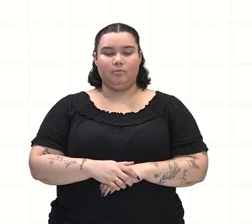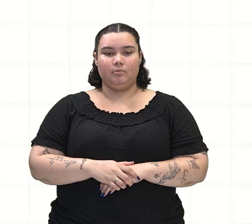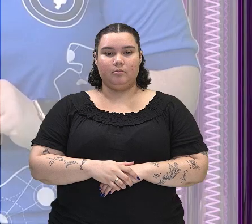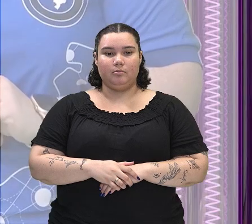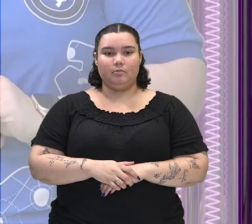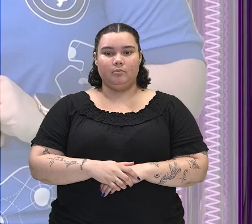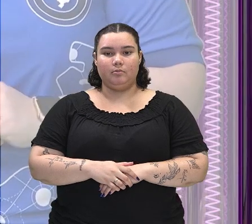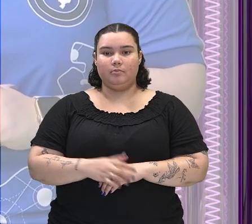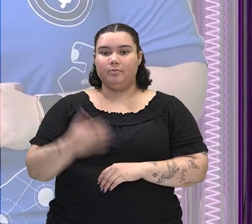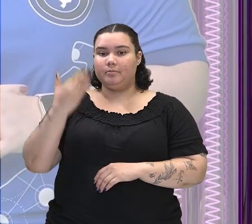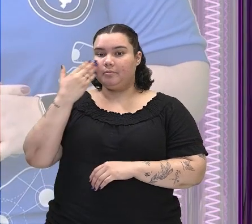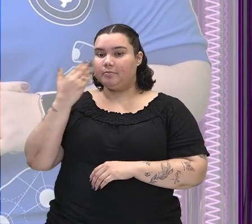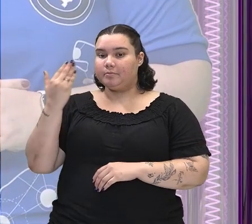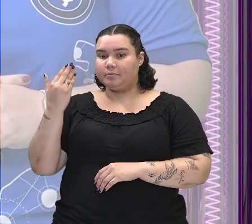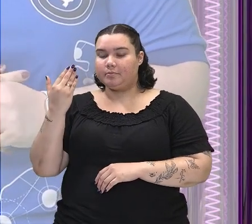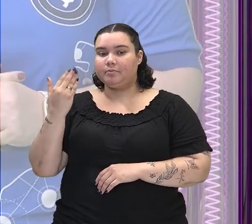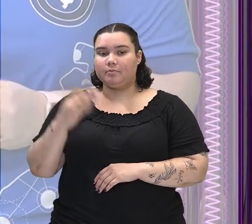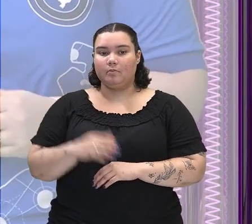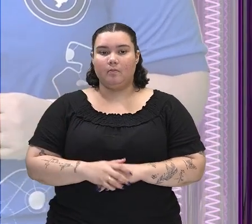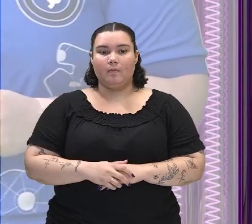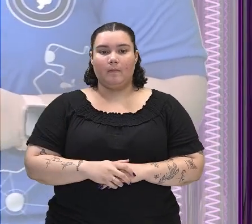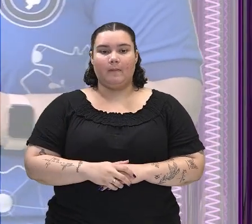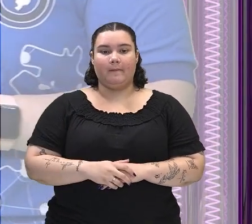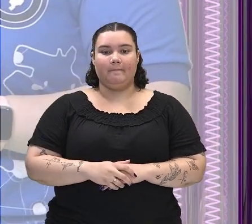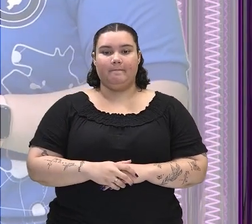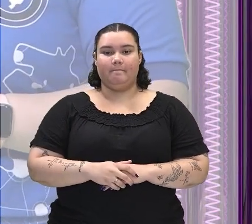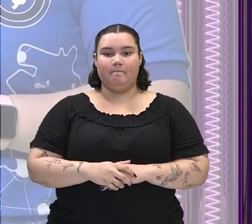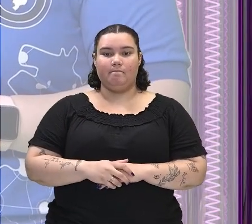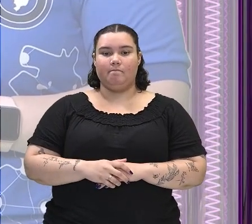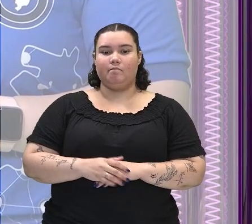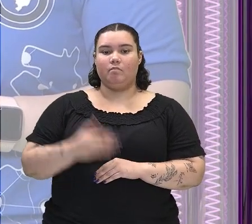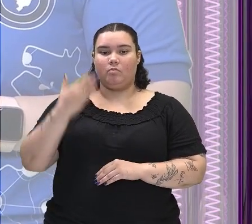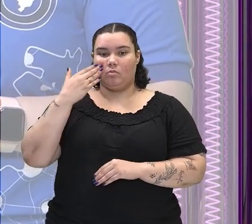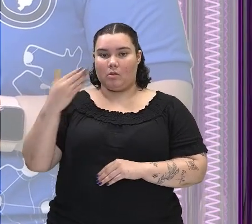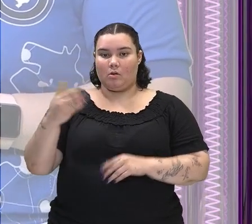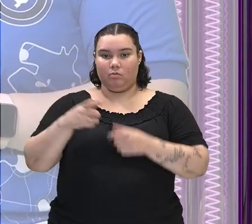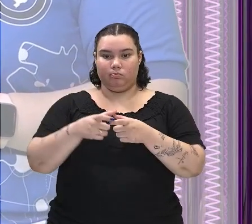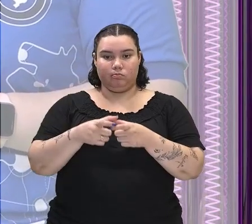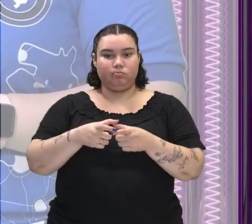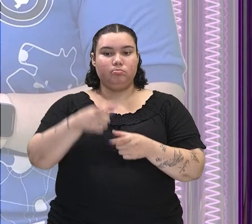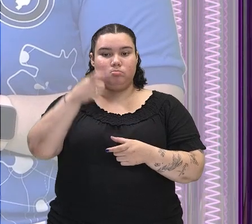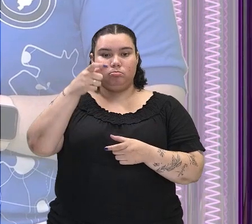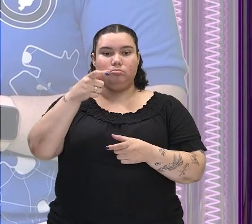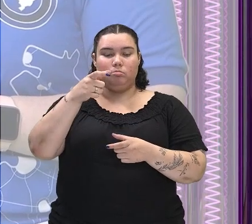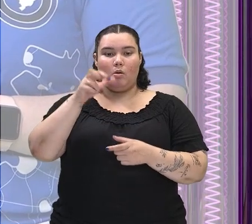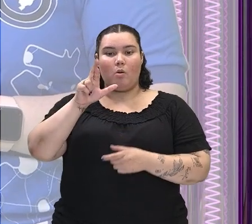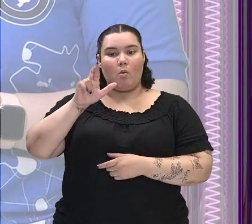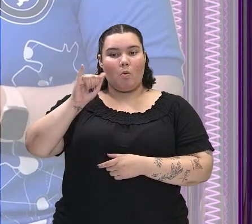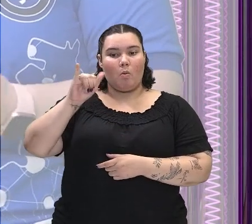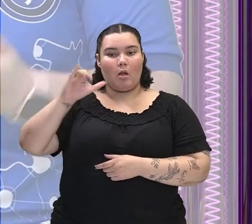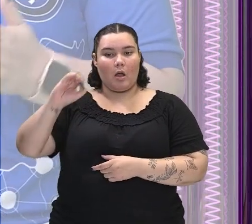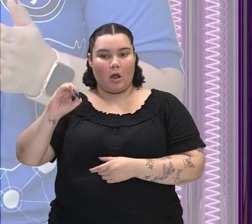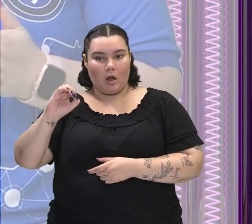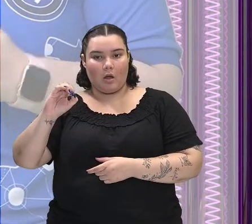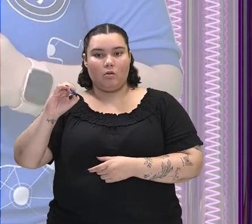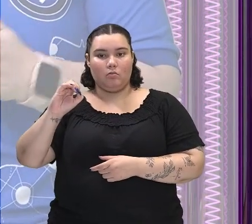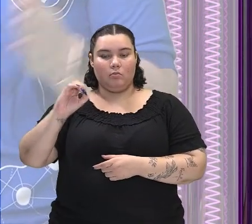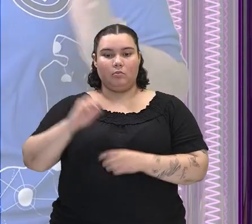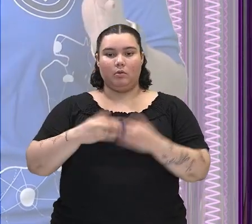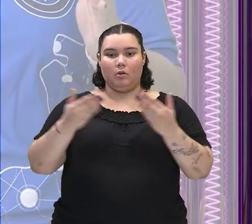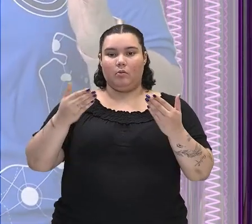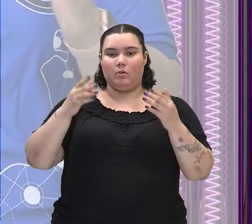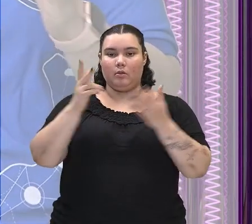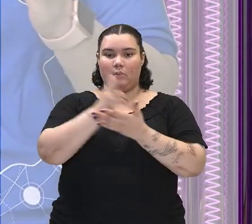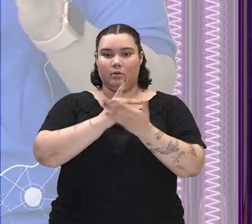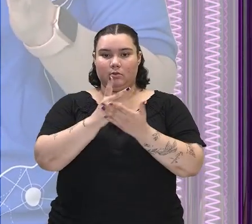Então, olha só, o que a gente vai ter aqui, ó? Imagine aqui o cilindro, né? E tá ali o raio, né? Aí, como eu fiz no